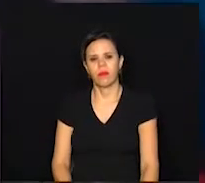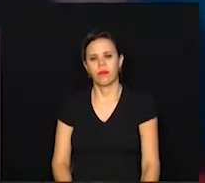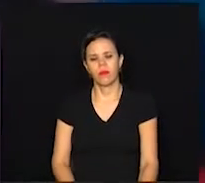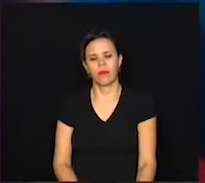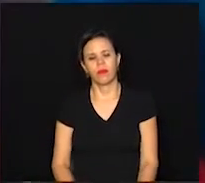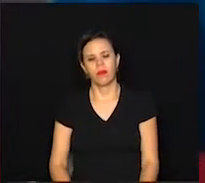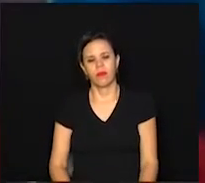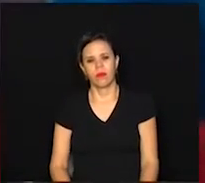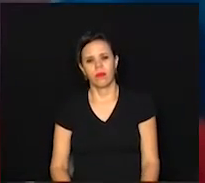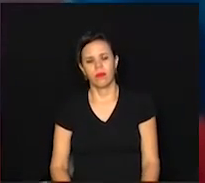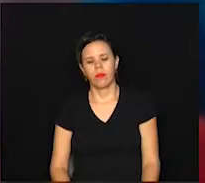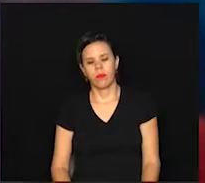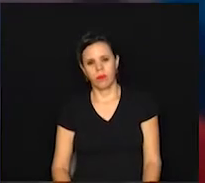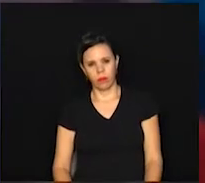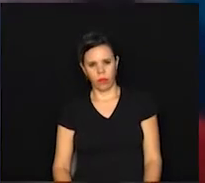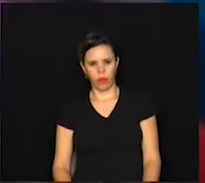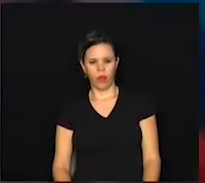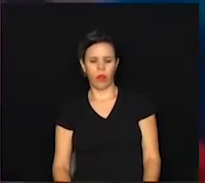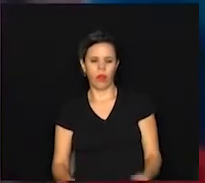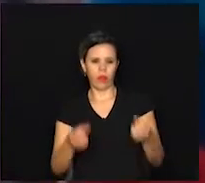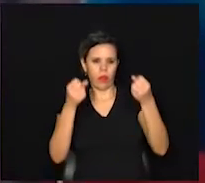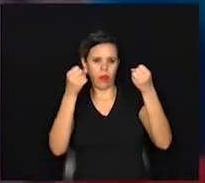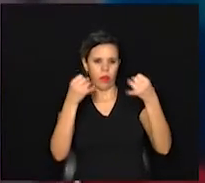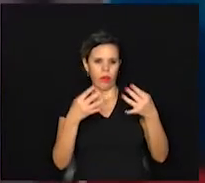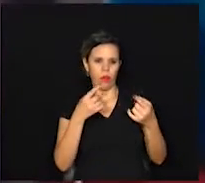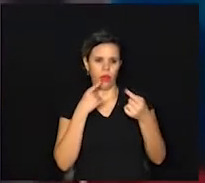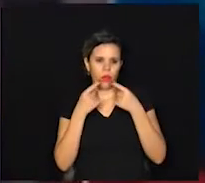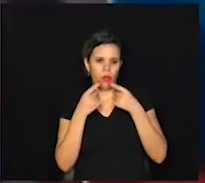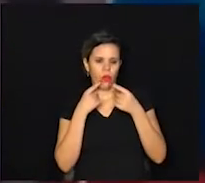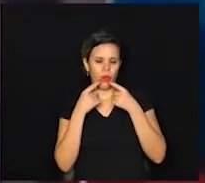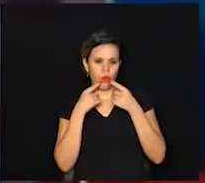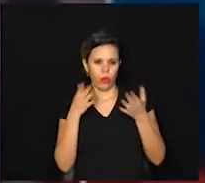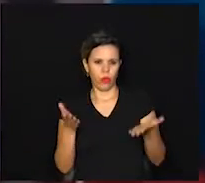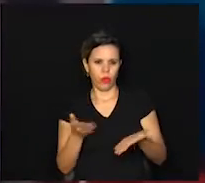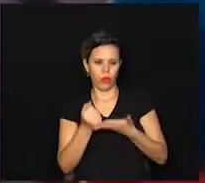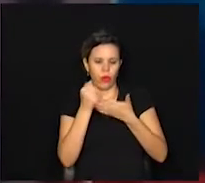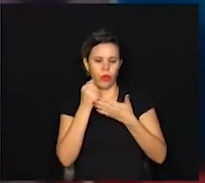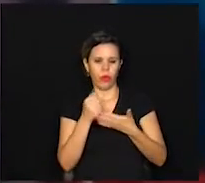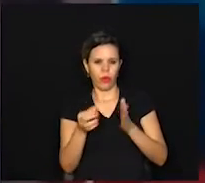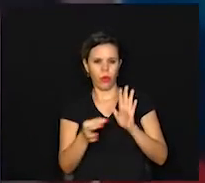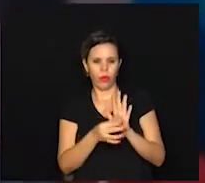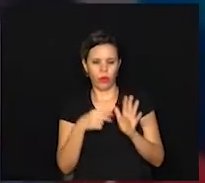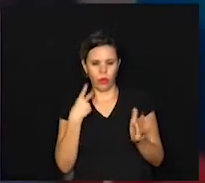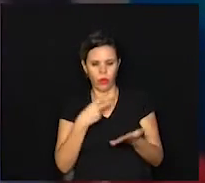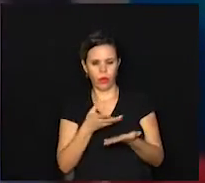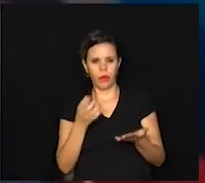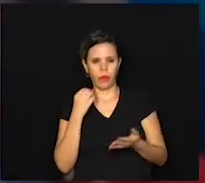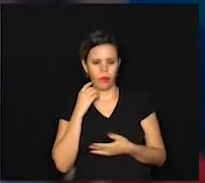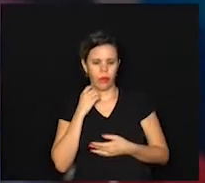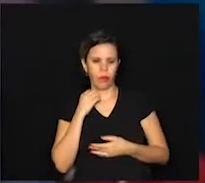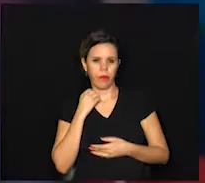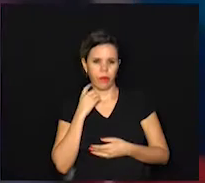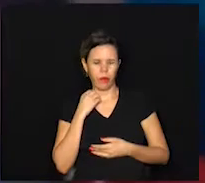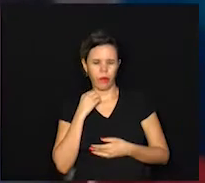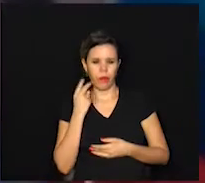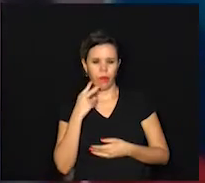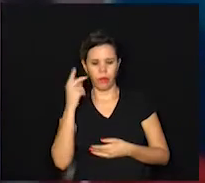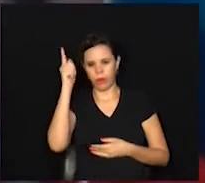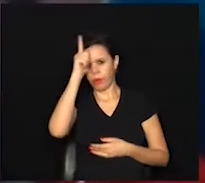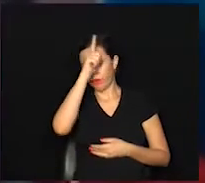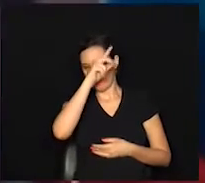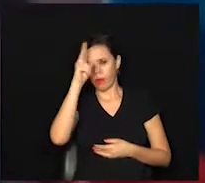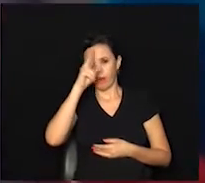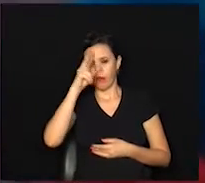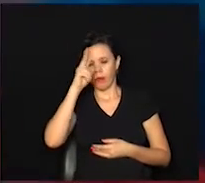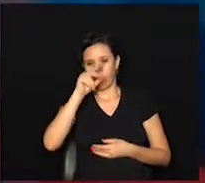Bom, eu gostaria de dialogar com as contribuições, né, dos vereadores. O vereador Gustavo Peta lembrou